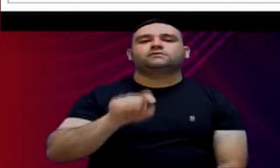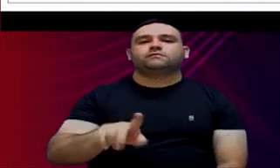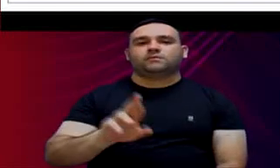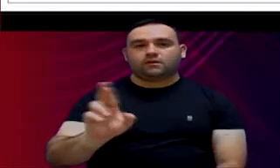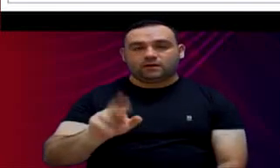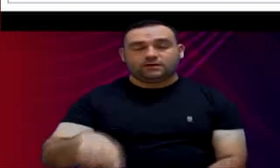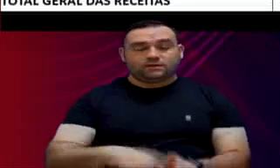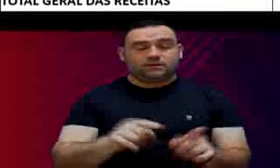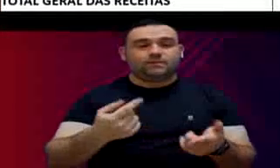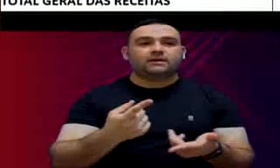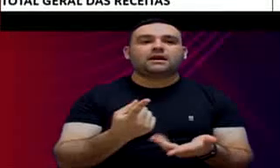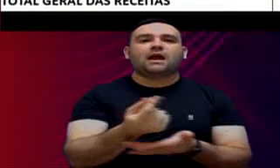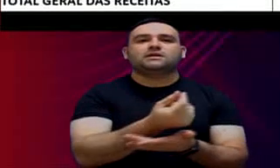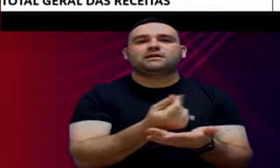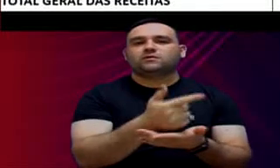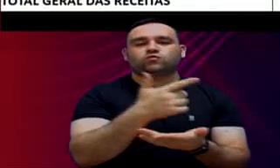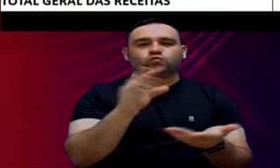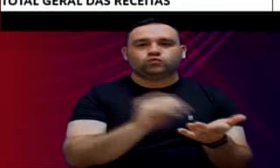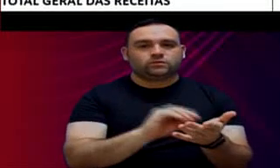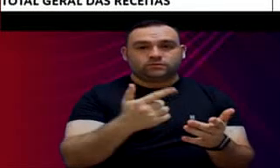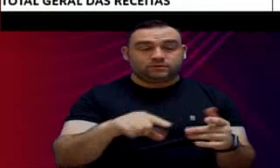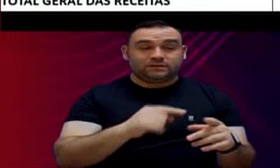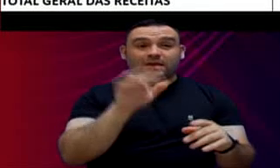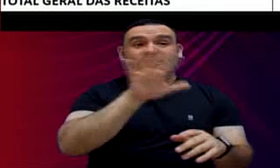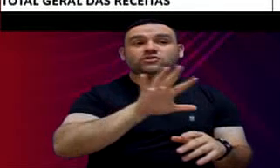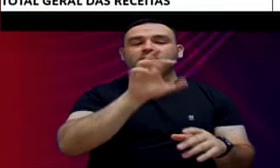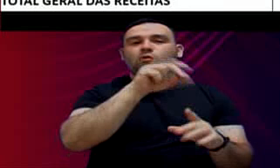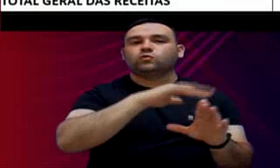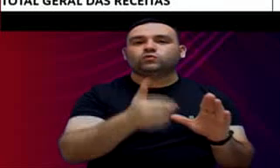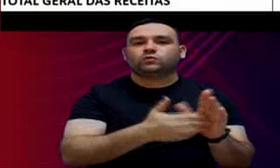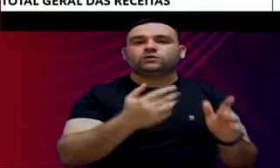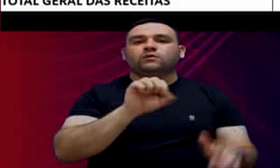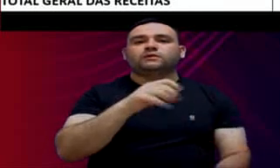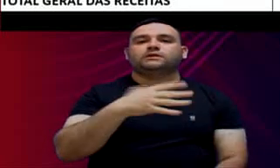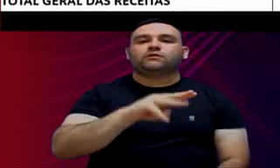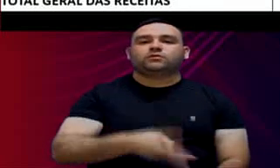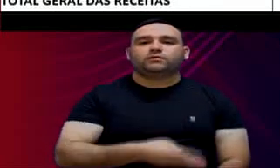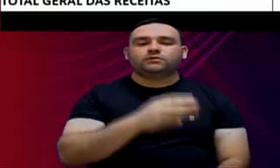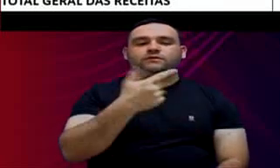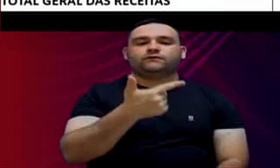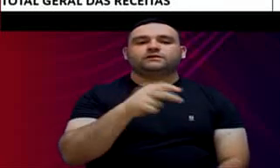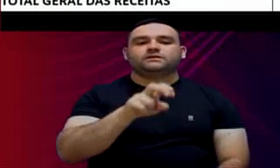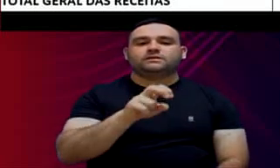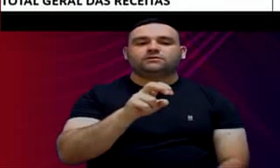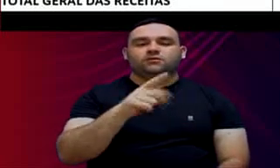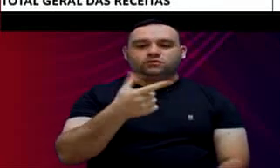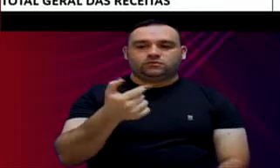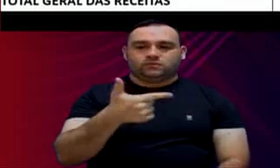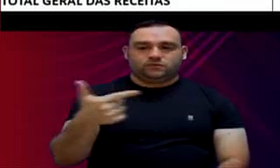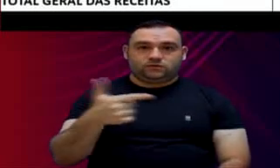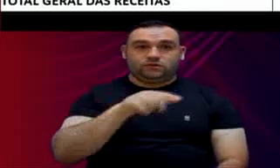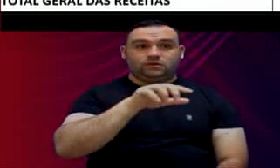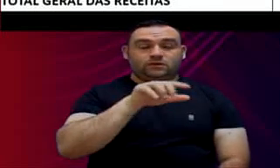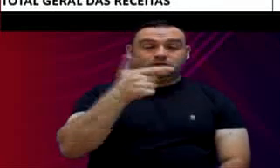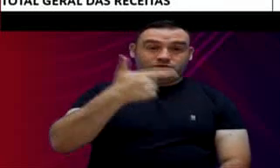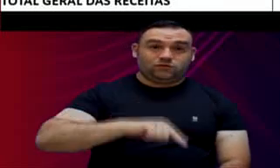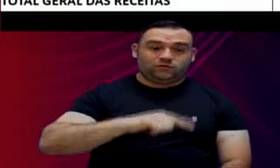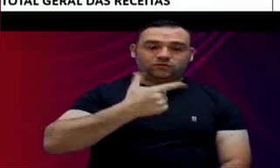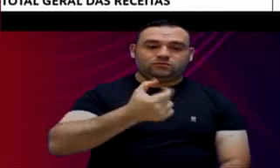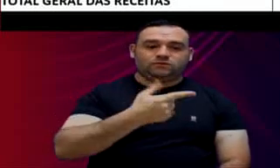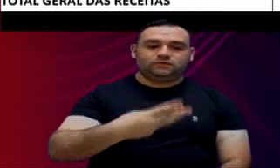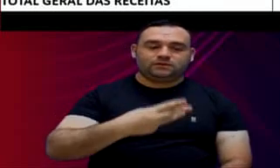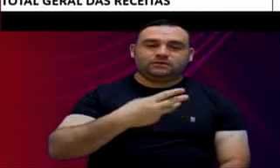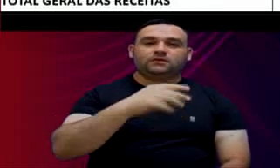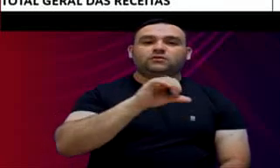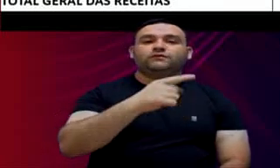receitas e capital não consta Total Geral das receitas 84 milhões e 25 para 22 restimativa para